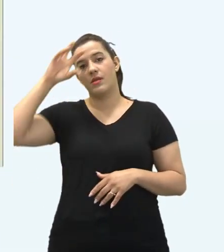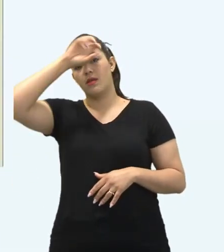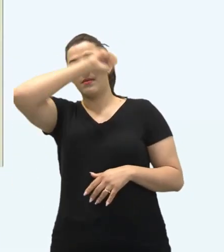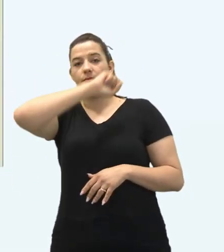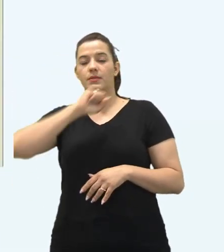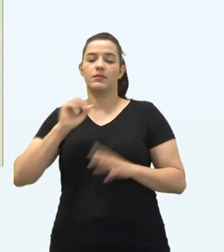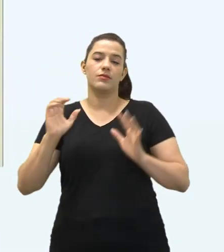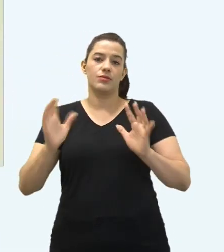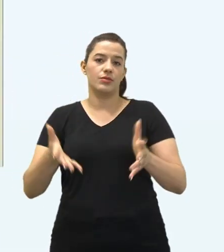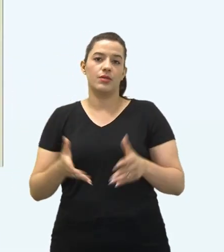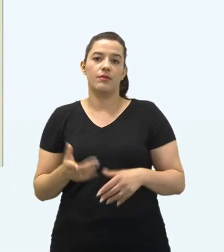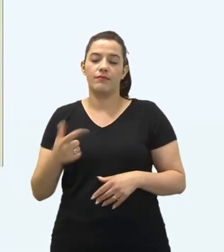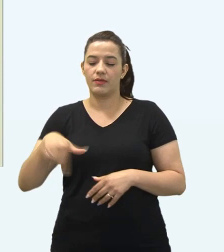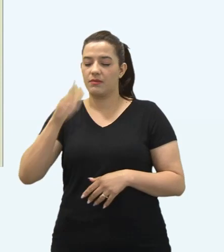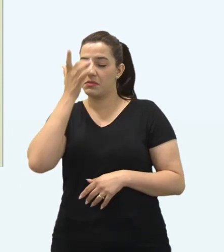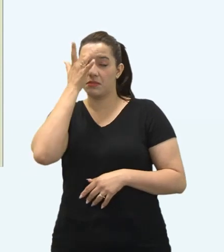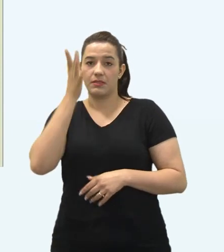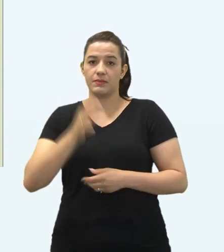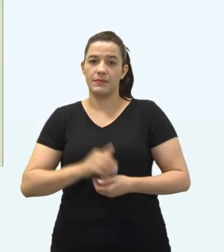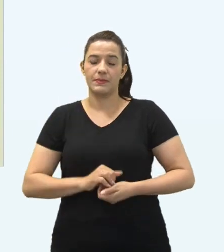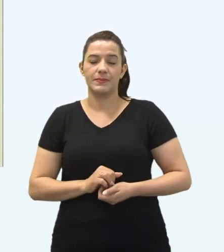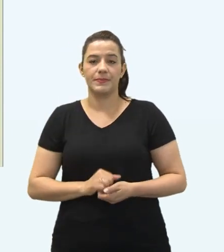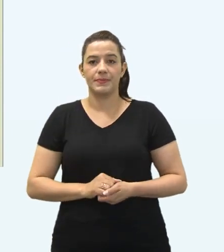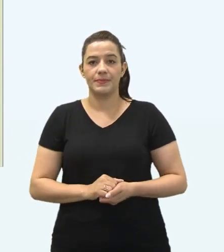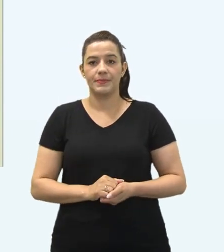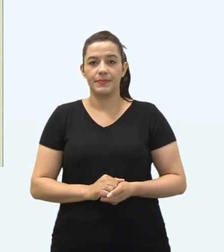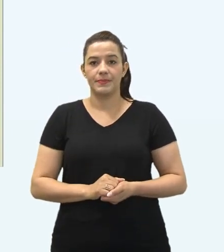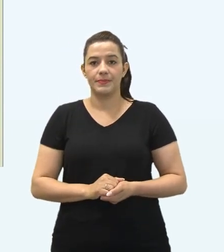pegar muita gente vai ficando mais fácil